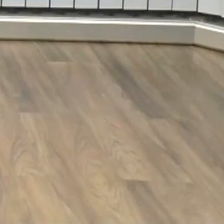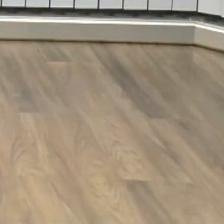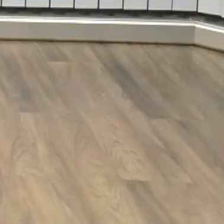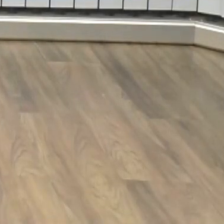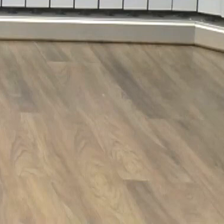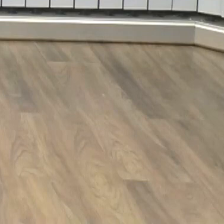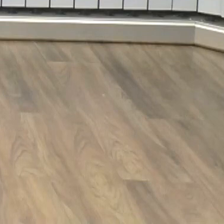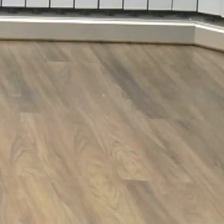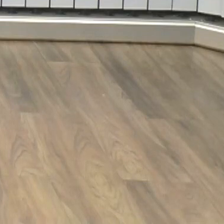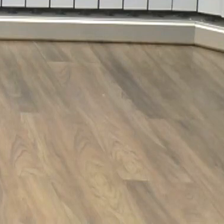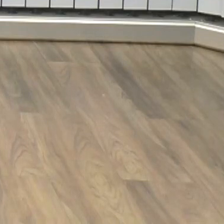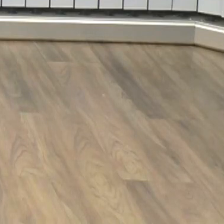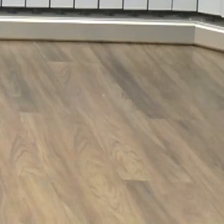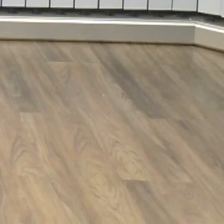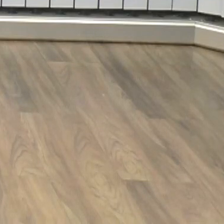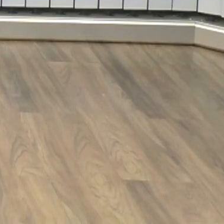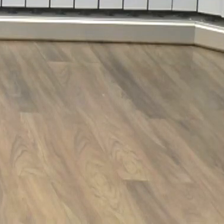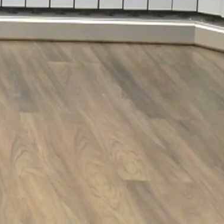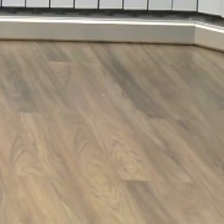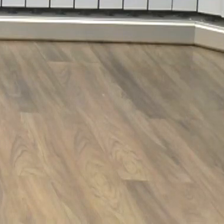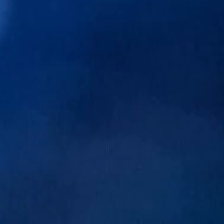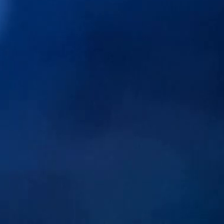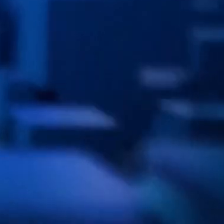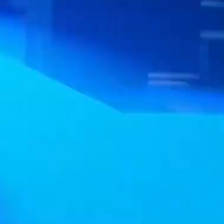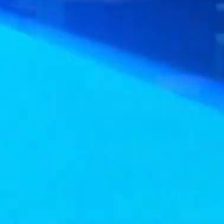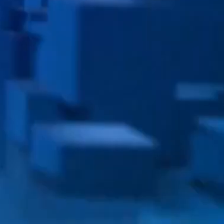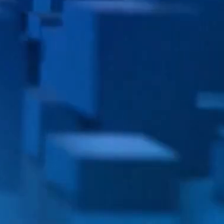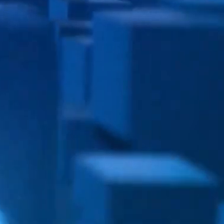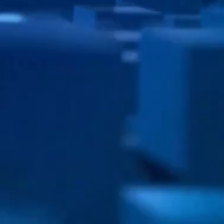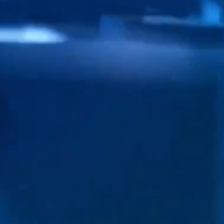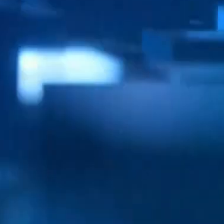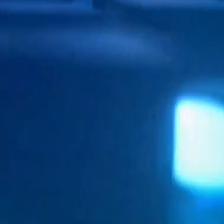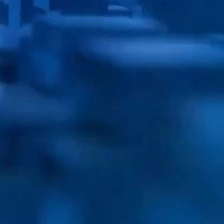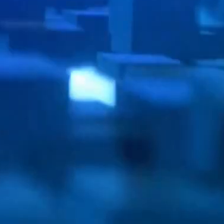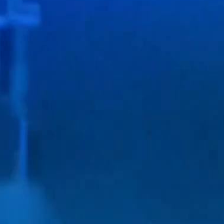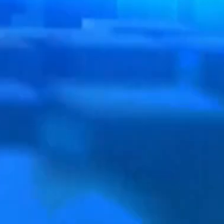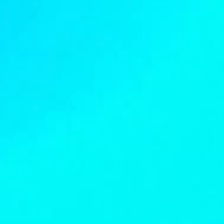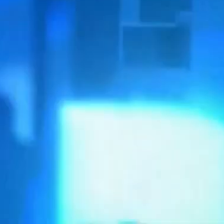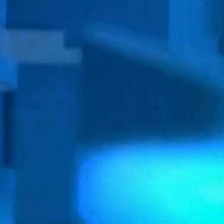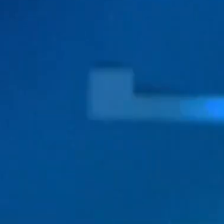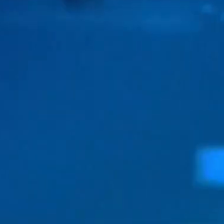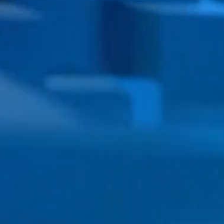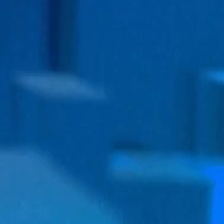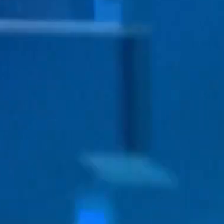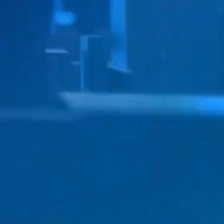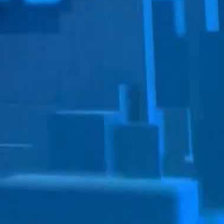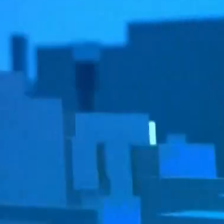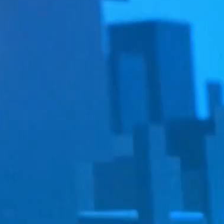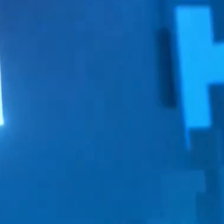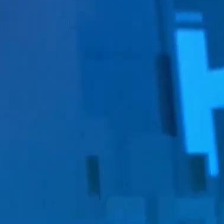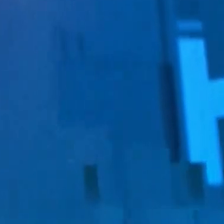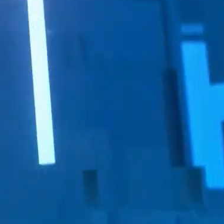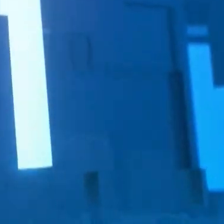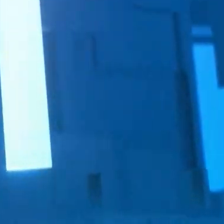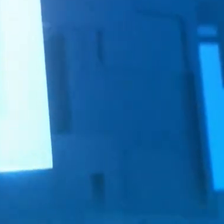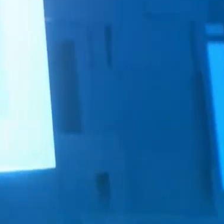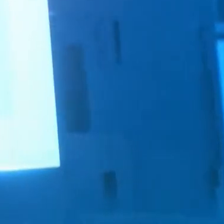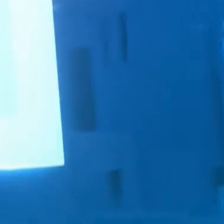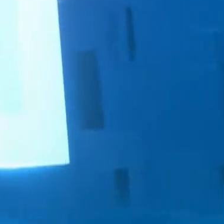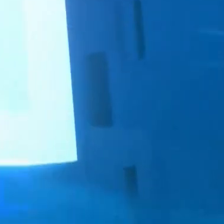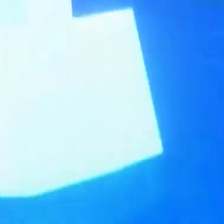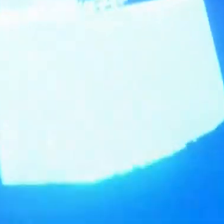nebulosidade entre a tarde e à noite. Amanhã, olha só, as temperaturas ficam entre a mínima de 19 graus e a máxima